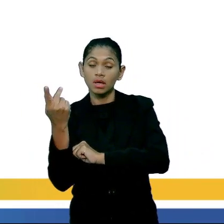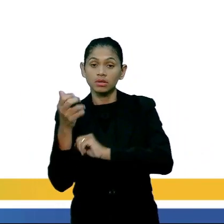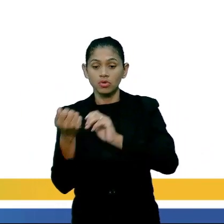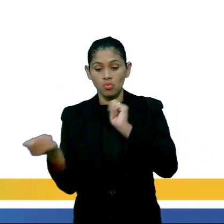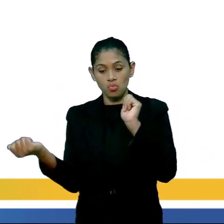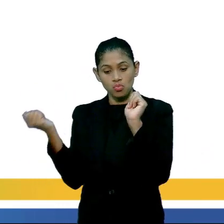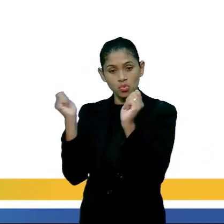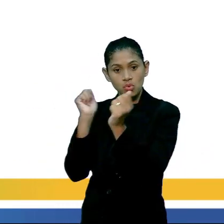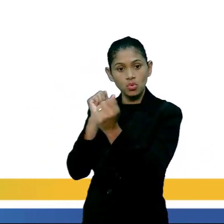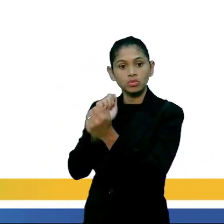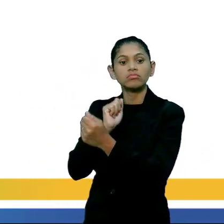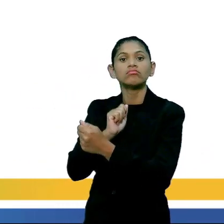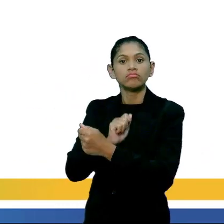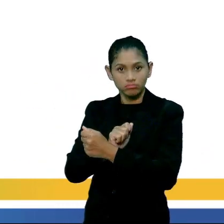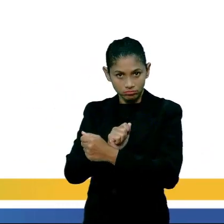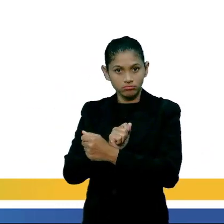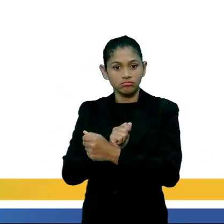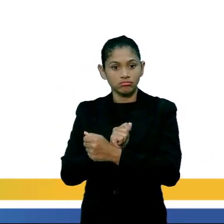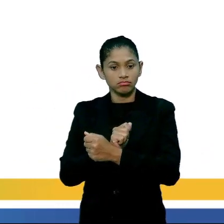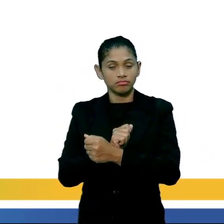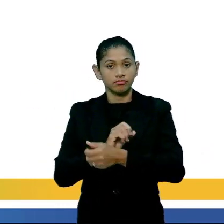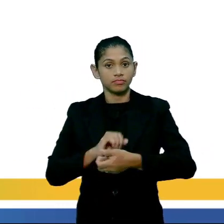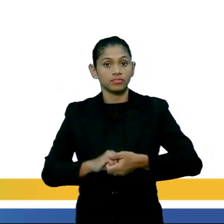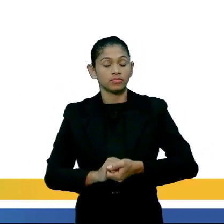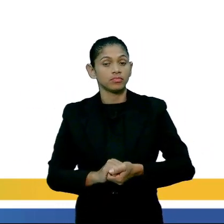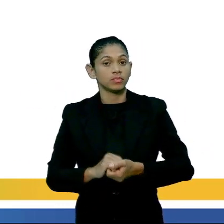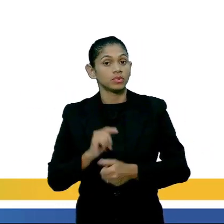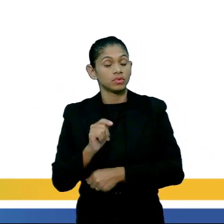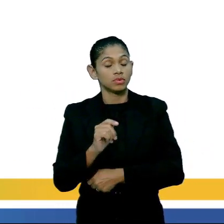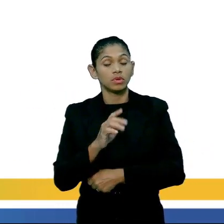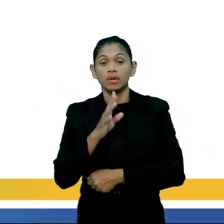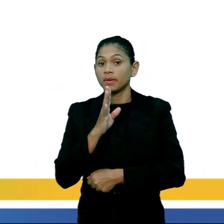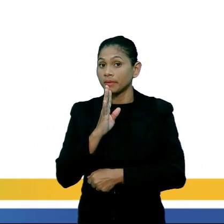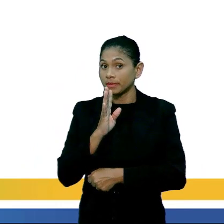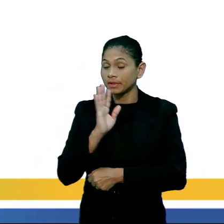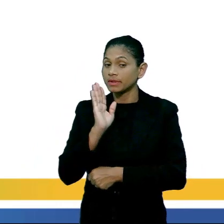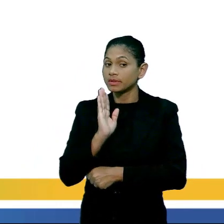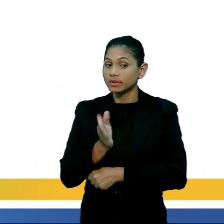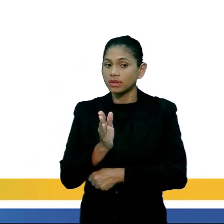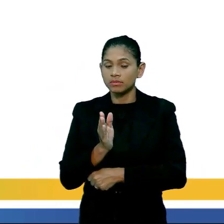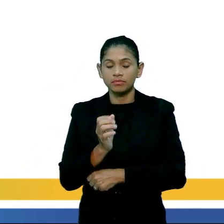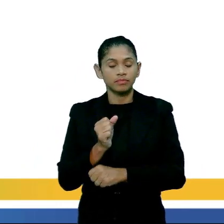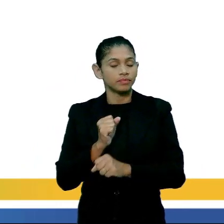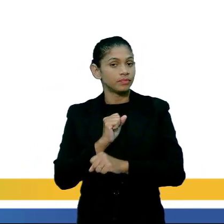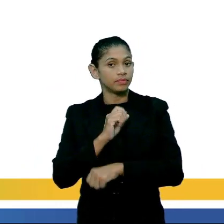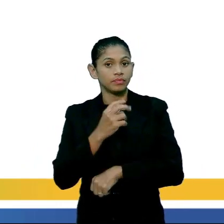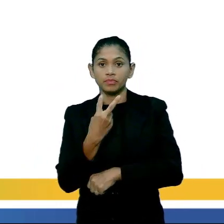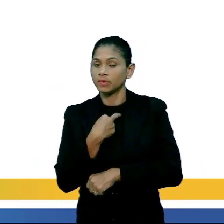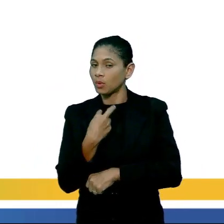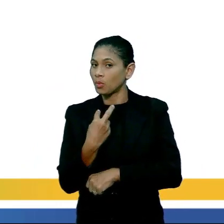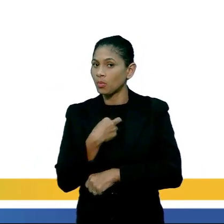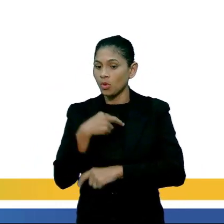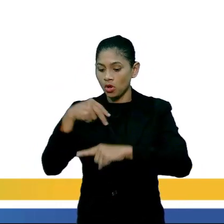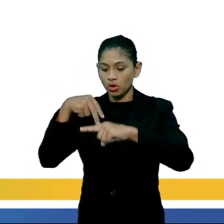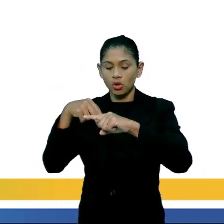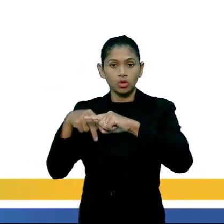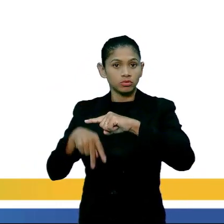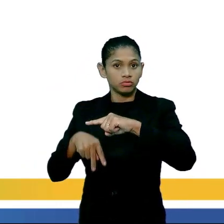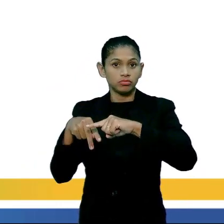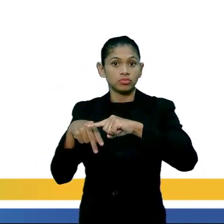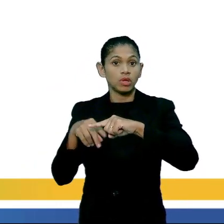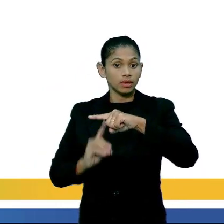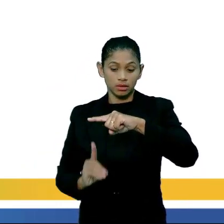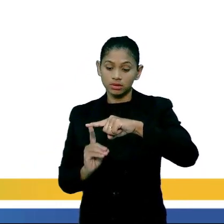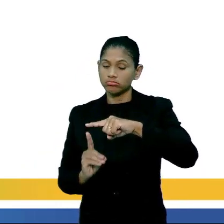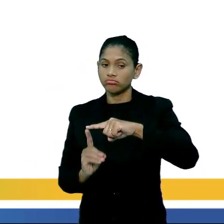as regras da radiciação. Ela não pode ficar no denominador. Então, eu tenho que